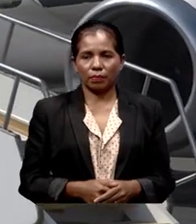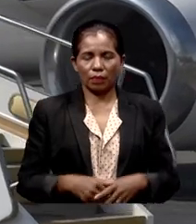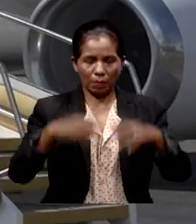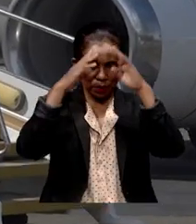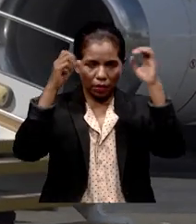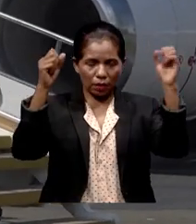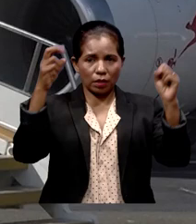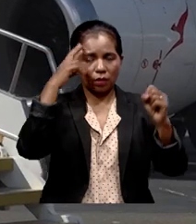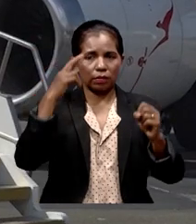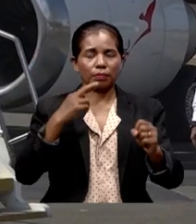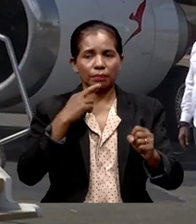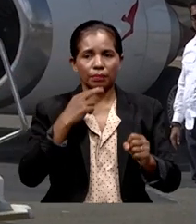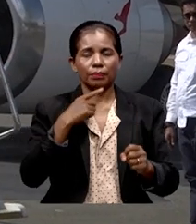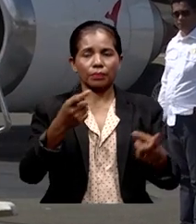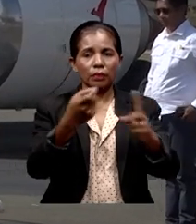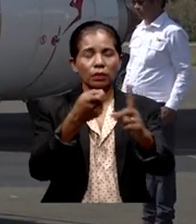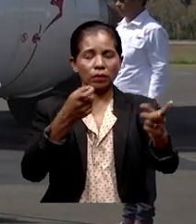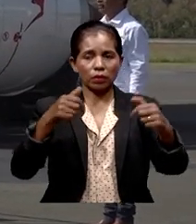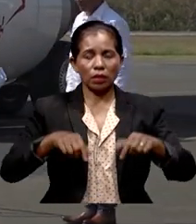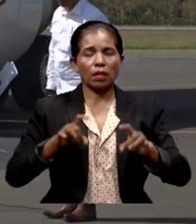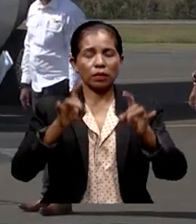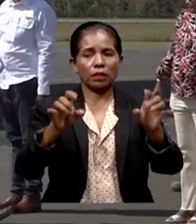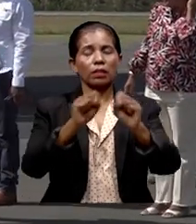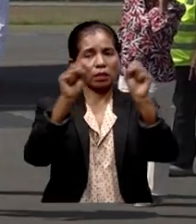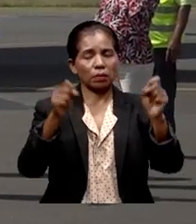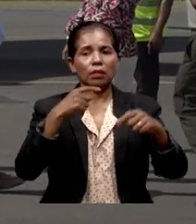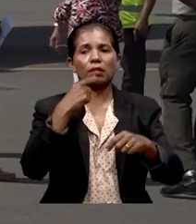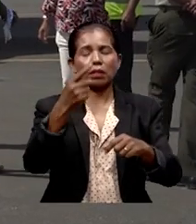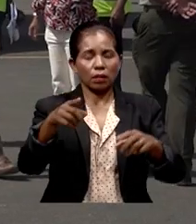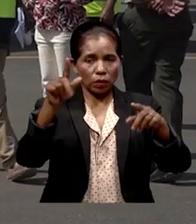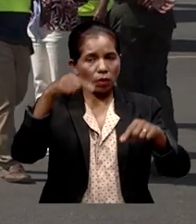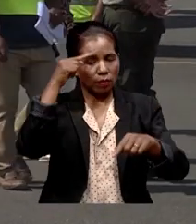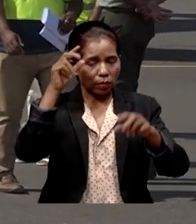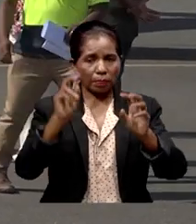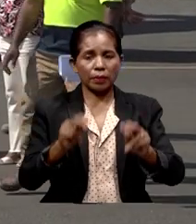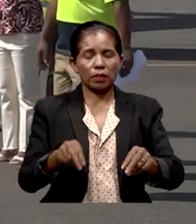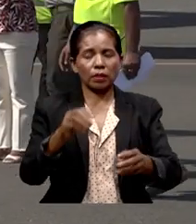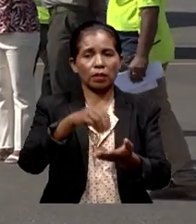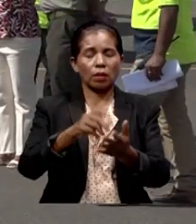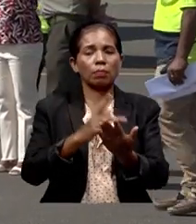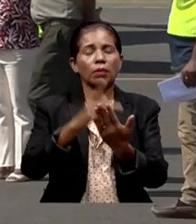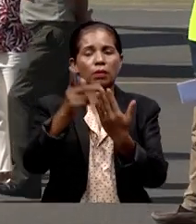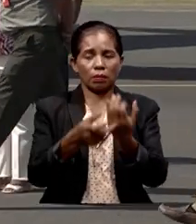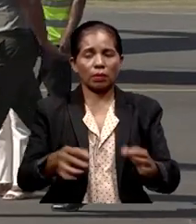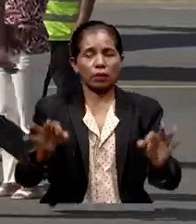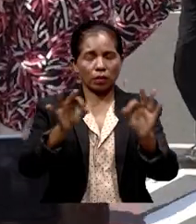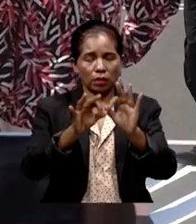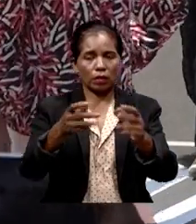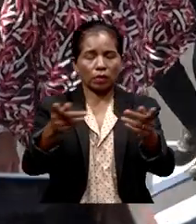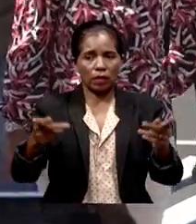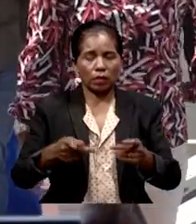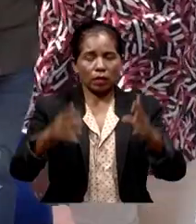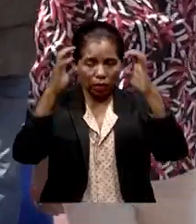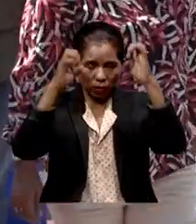Presidente da República, José Ramos Horta, foi em fila a Austrália e sábado na Teten, o governo precisa ter o programa prioridade Sira e a área educação na saúde